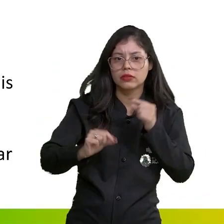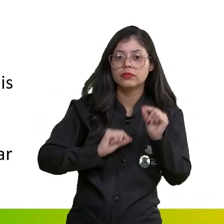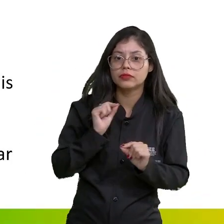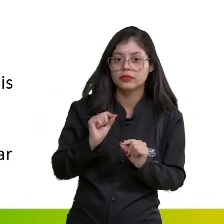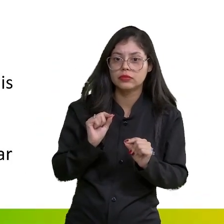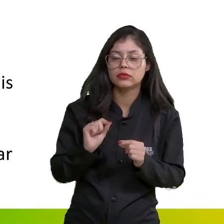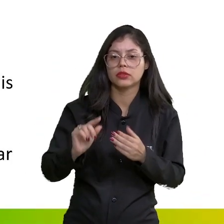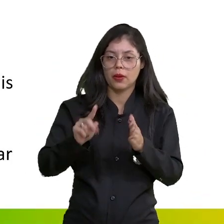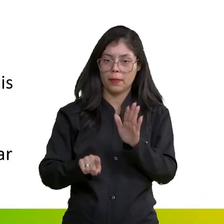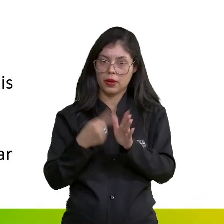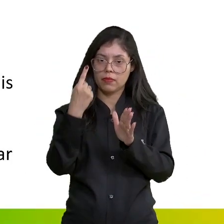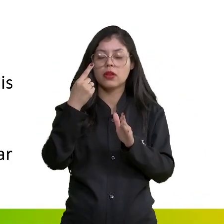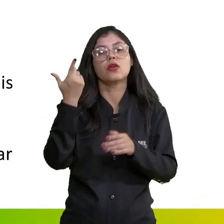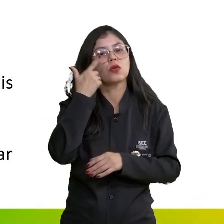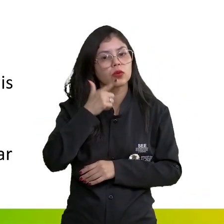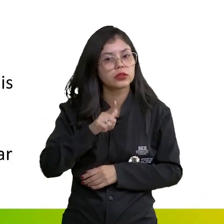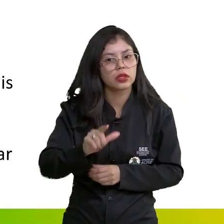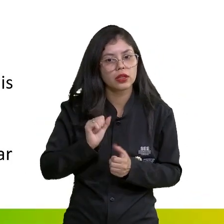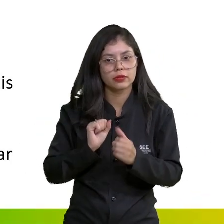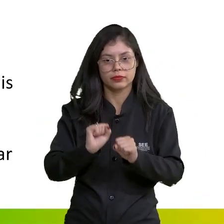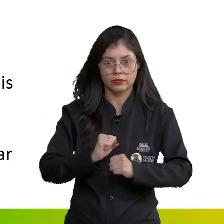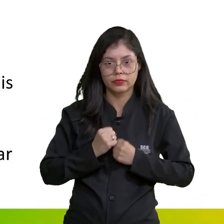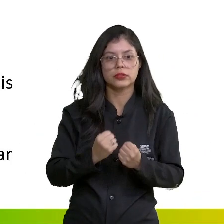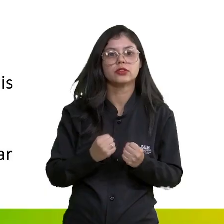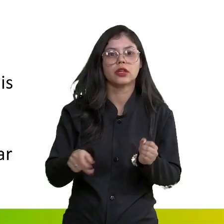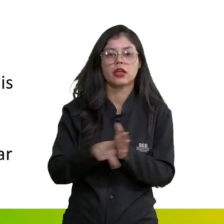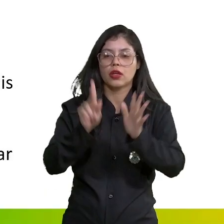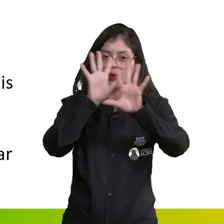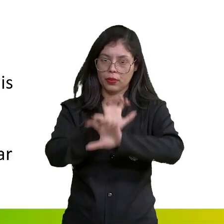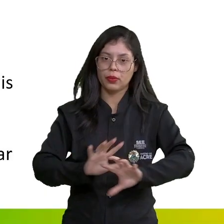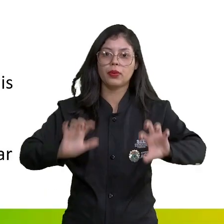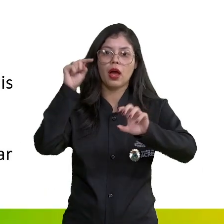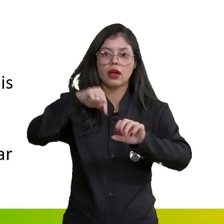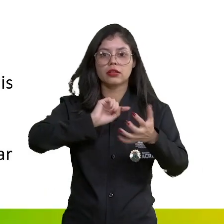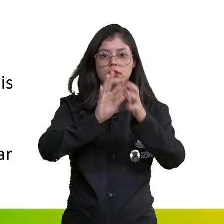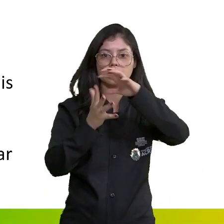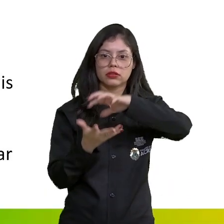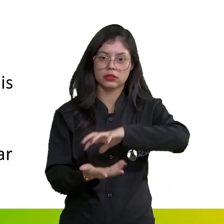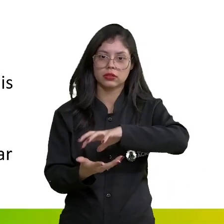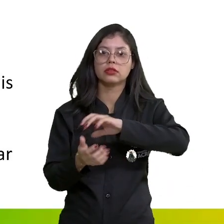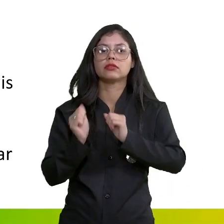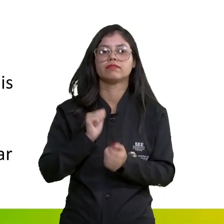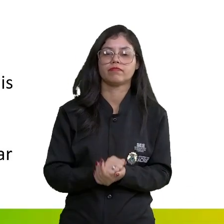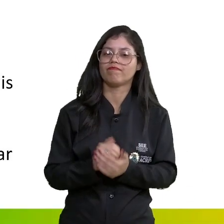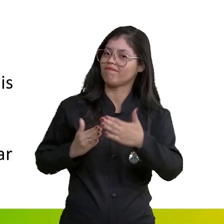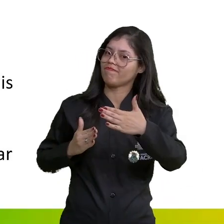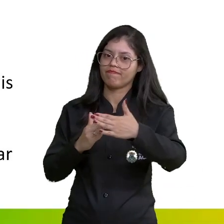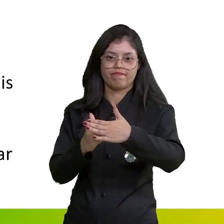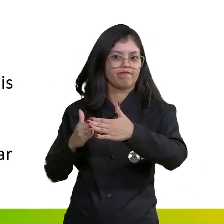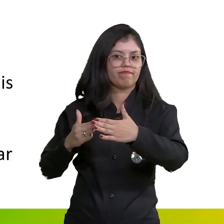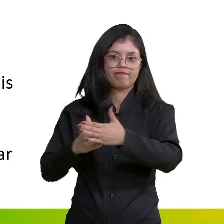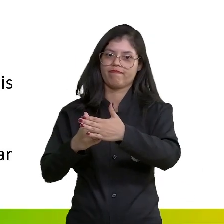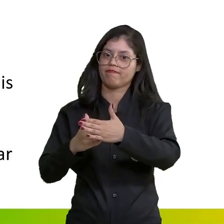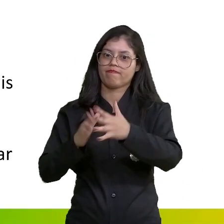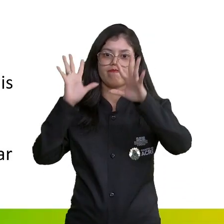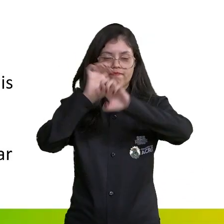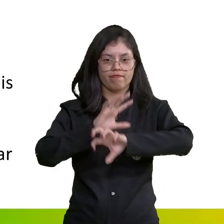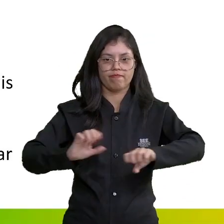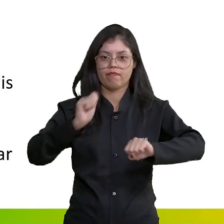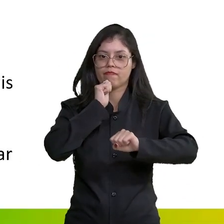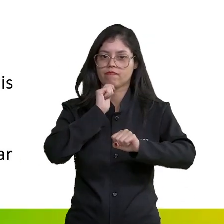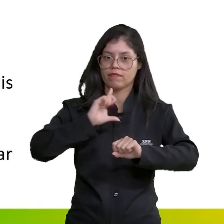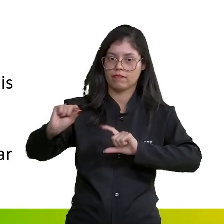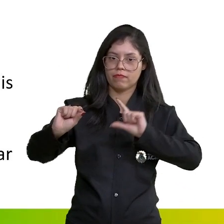dos componentes que consegue segurar os gases de efeito estufa aqui na Terra. Não deixa passar esse gases de efeito